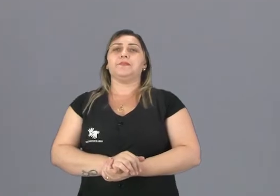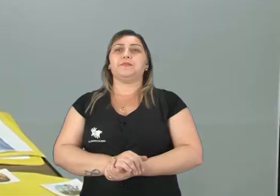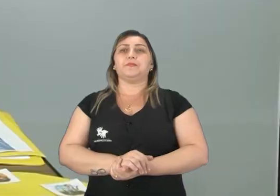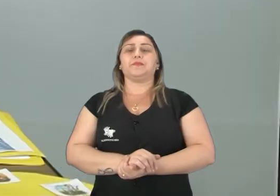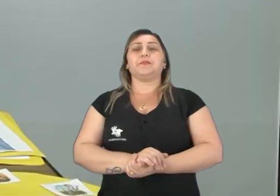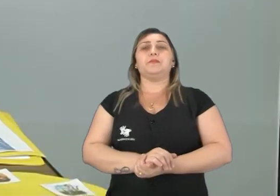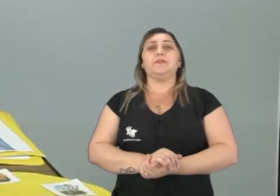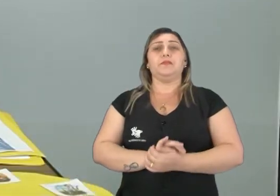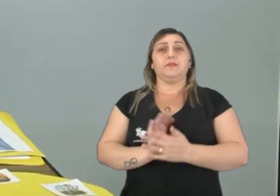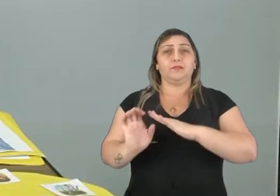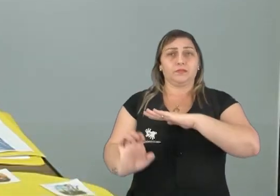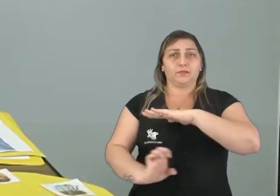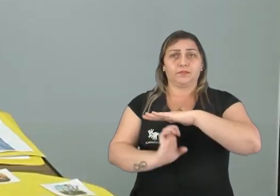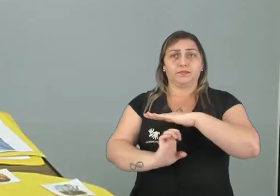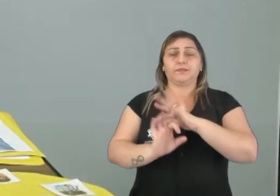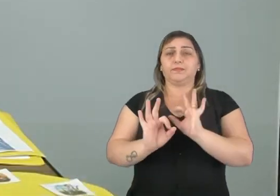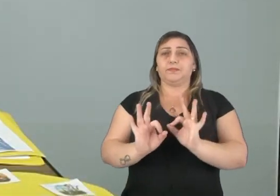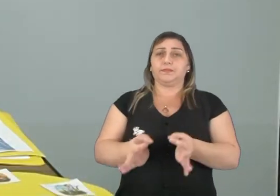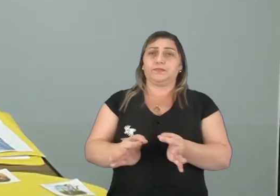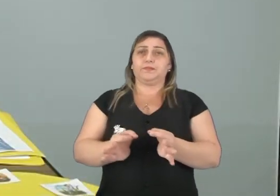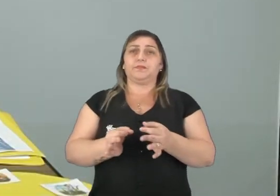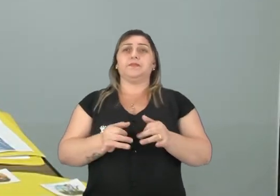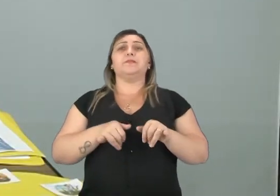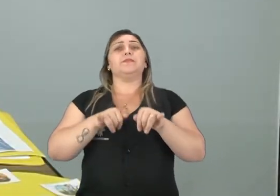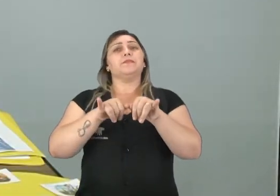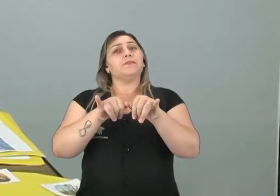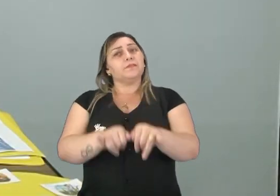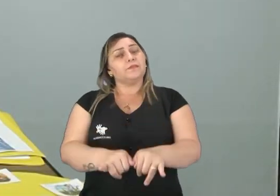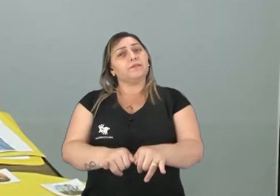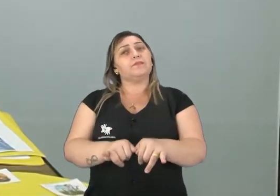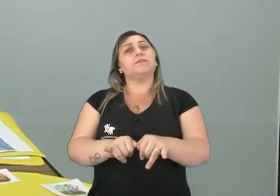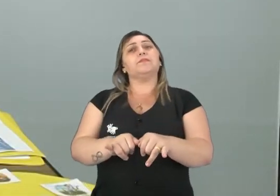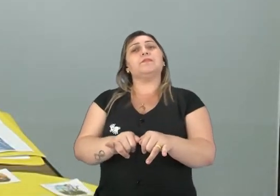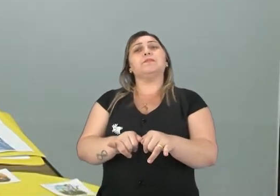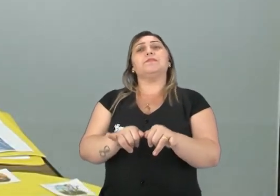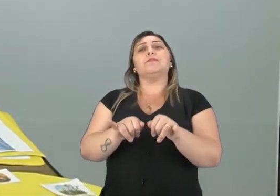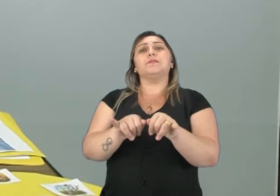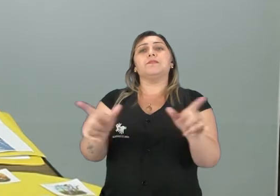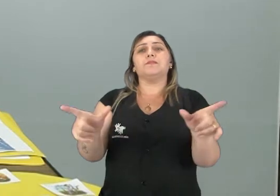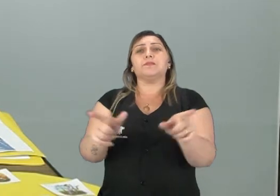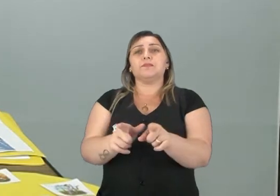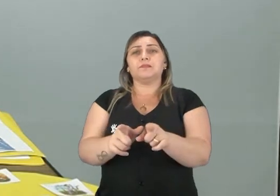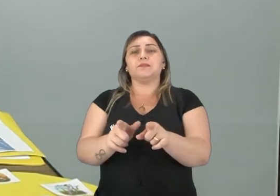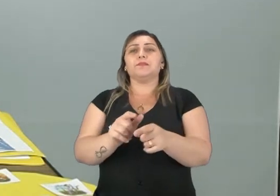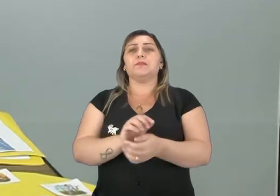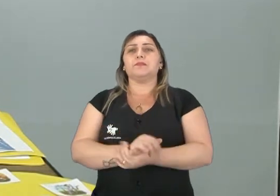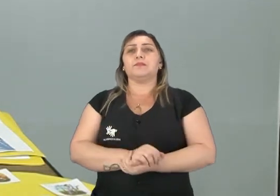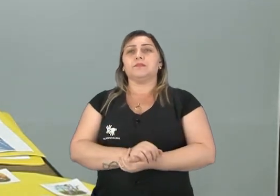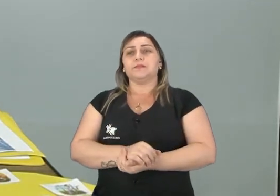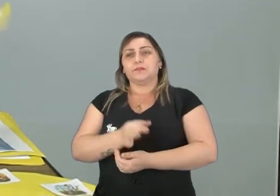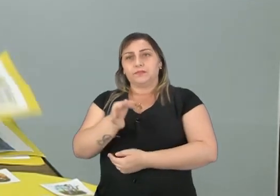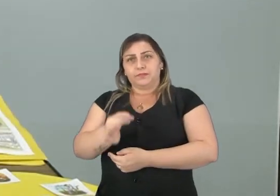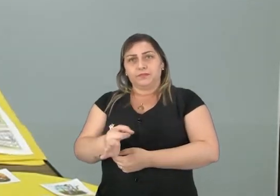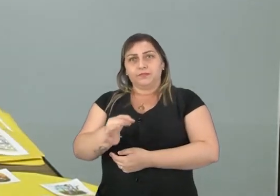grandes comerciantes, certo? Que pode ser entregue aos supermercados, aos mercadinhos, enfim, certo?